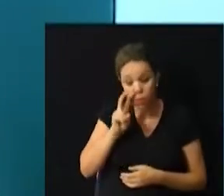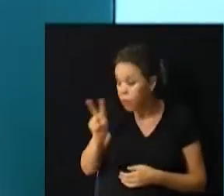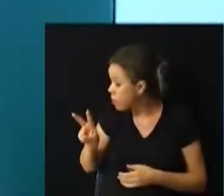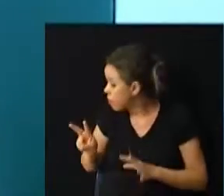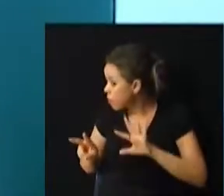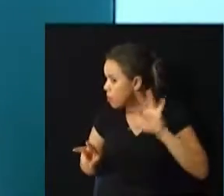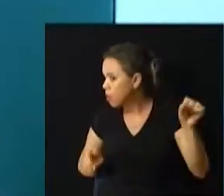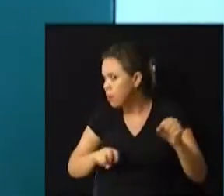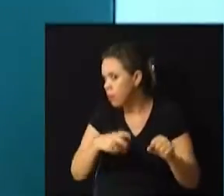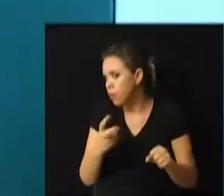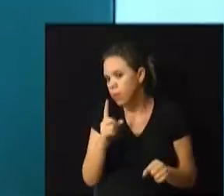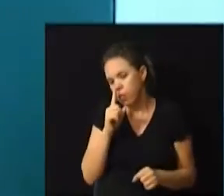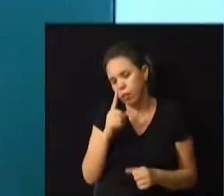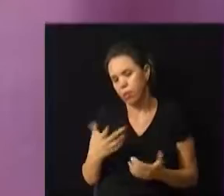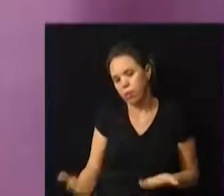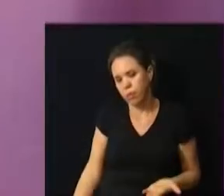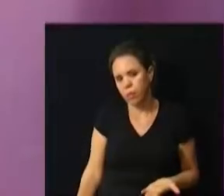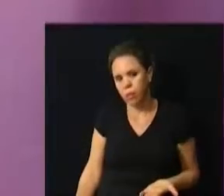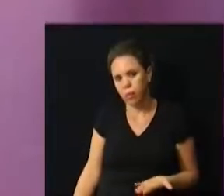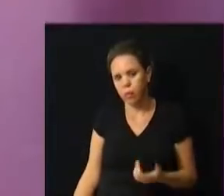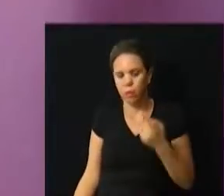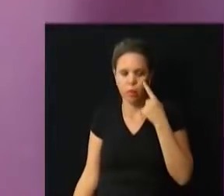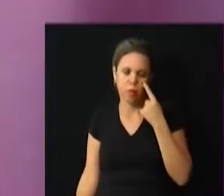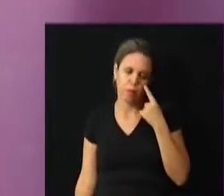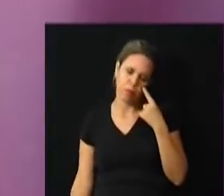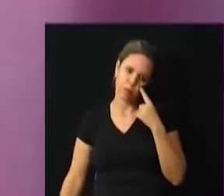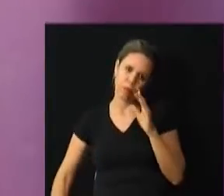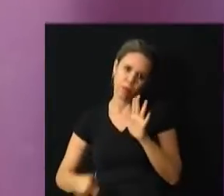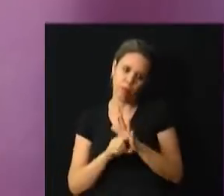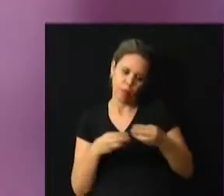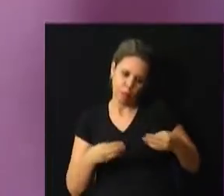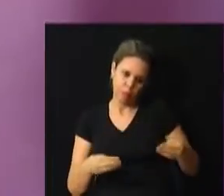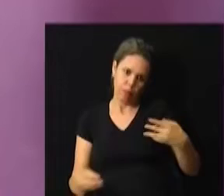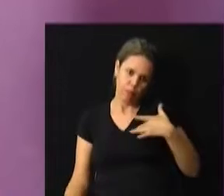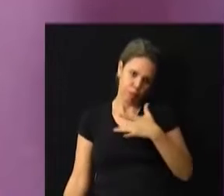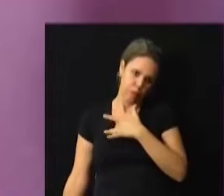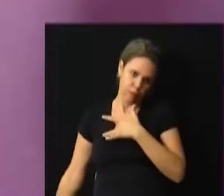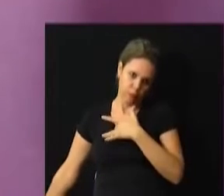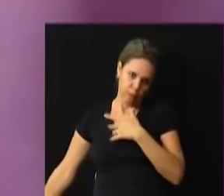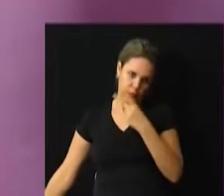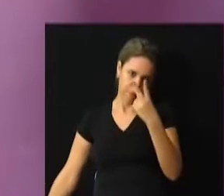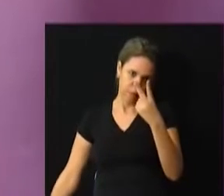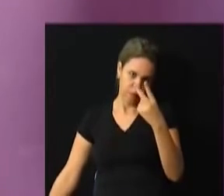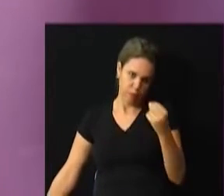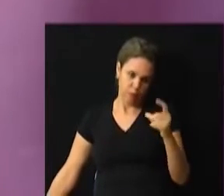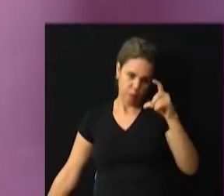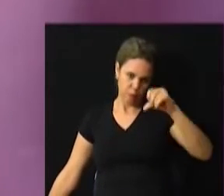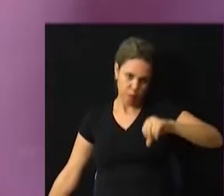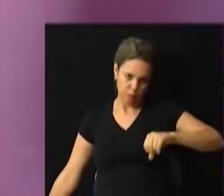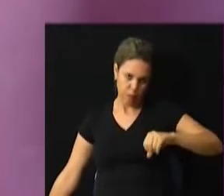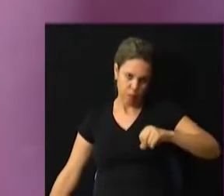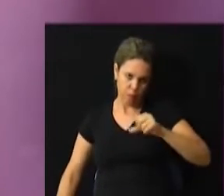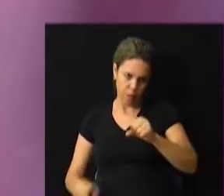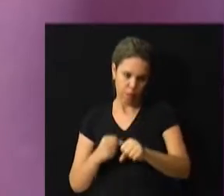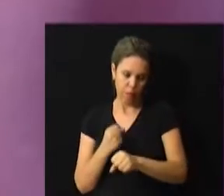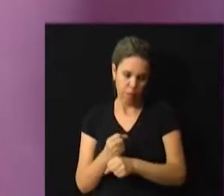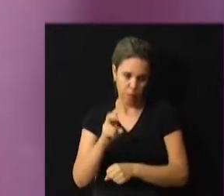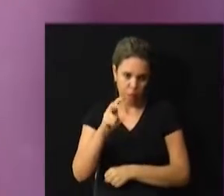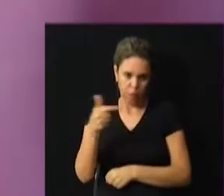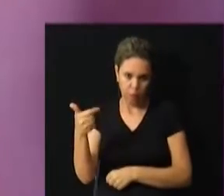segundinho, que acontece a queda. Falando em queda, olha só, doutor, segundo o Ministério da Saúde, em